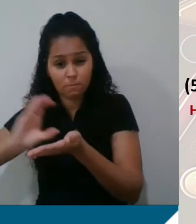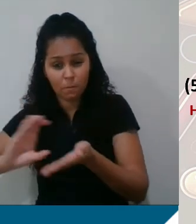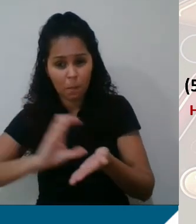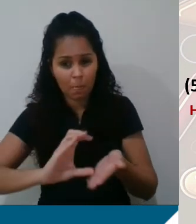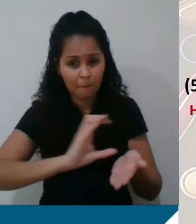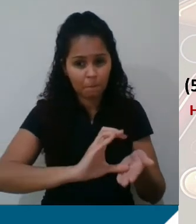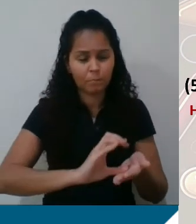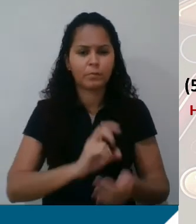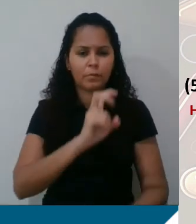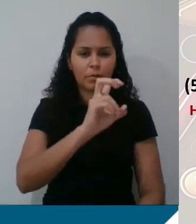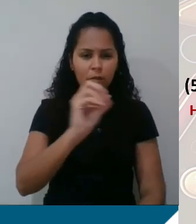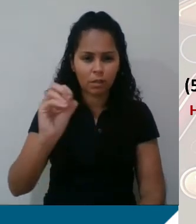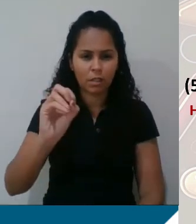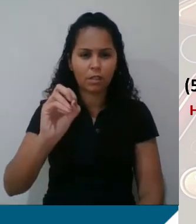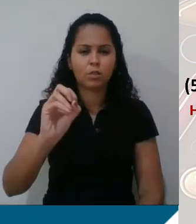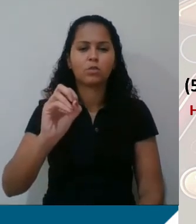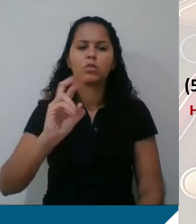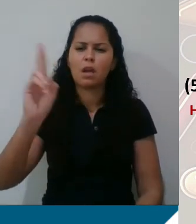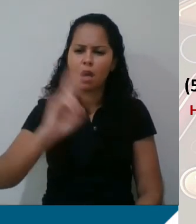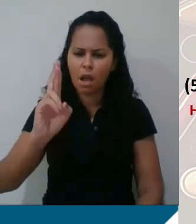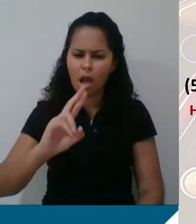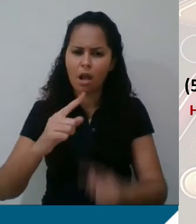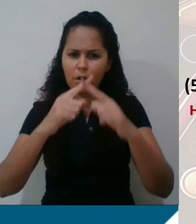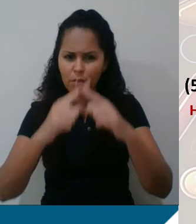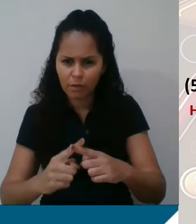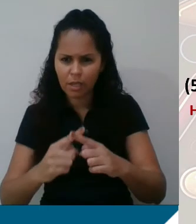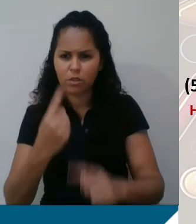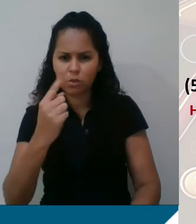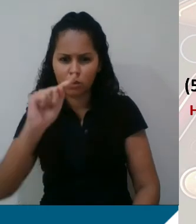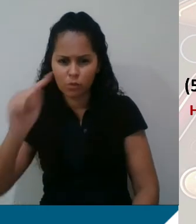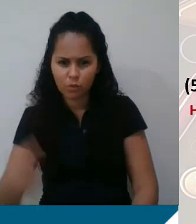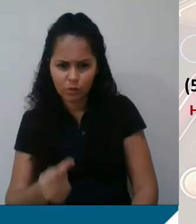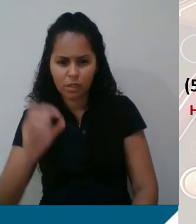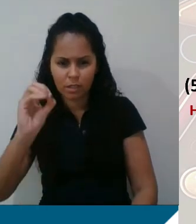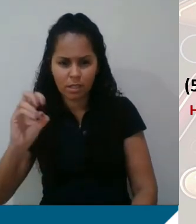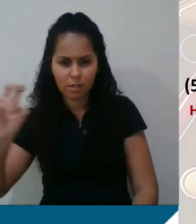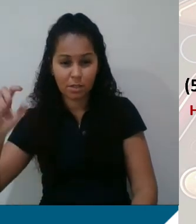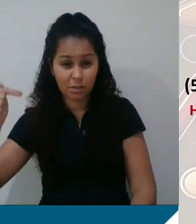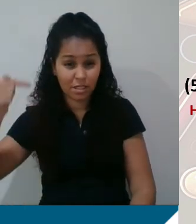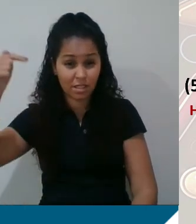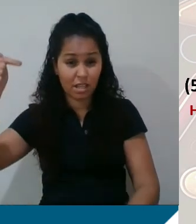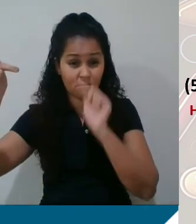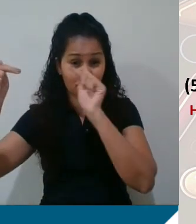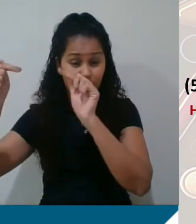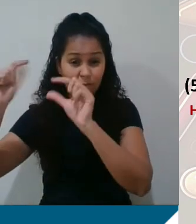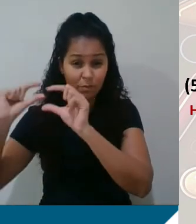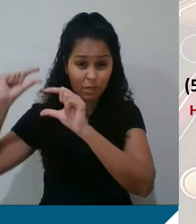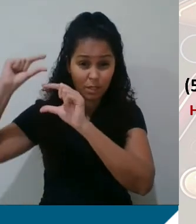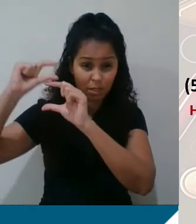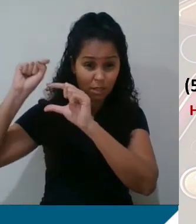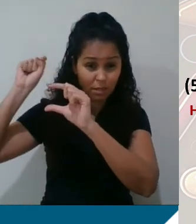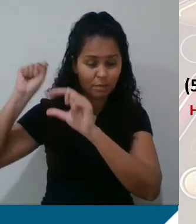e aplicar 7 aumentos de 1,05 ou de 5%. Reparem que esse 7 ele figura no